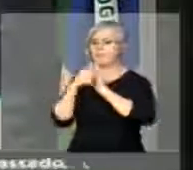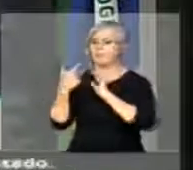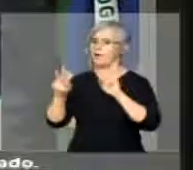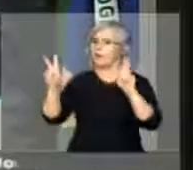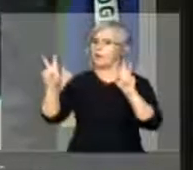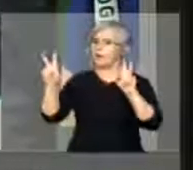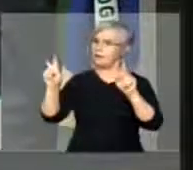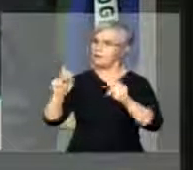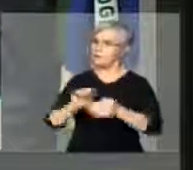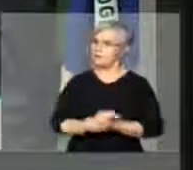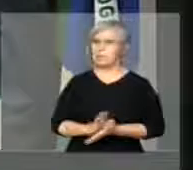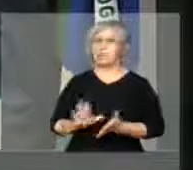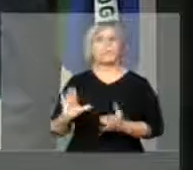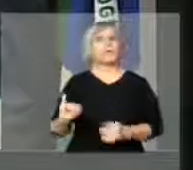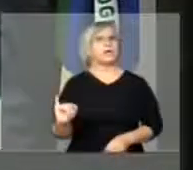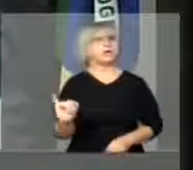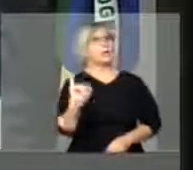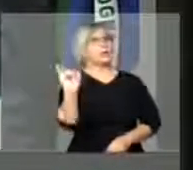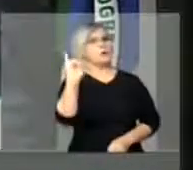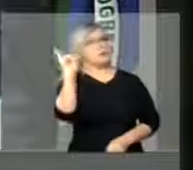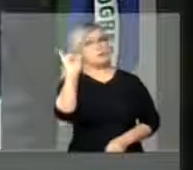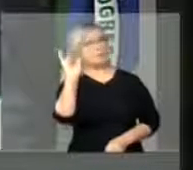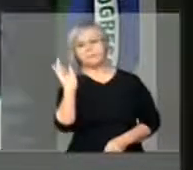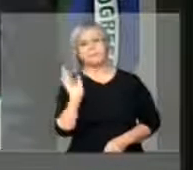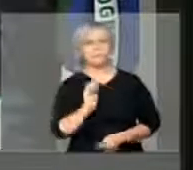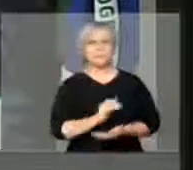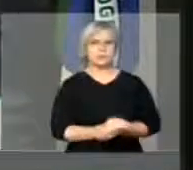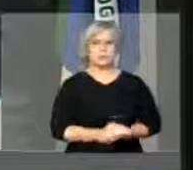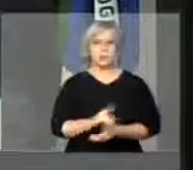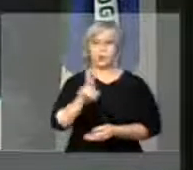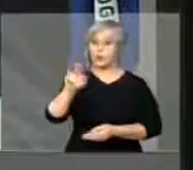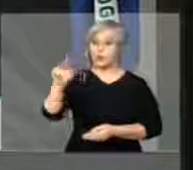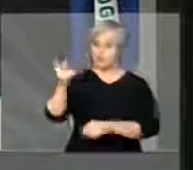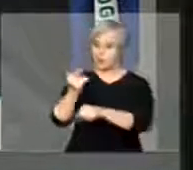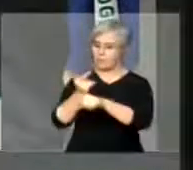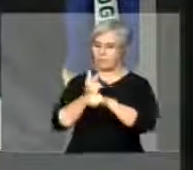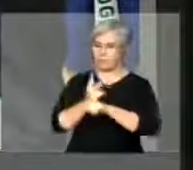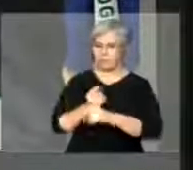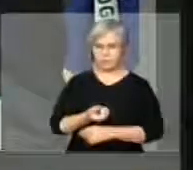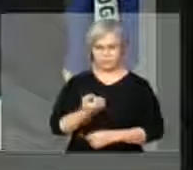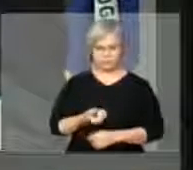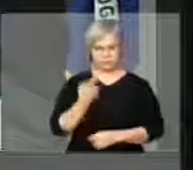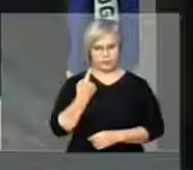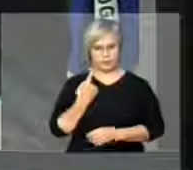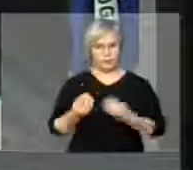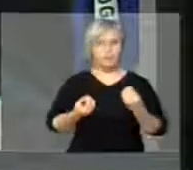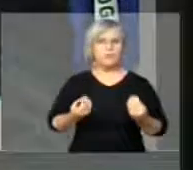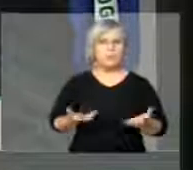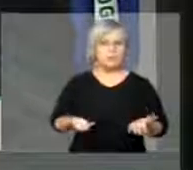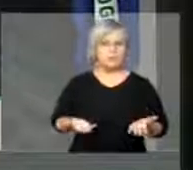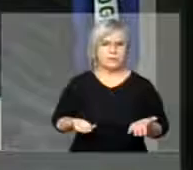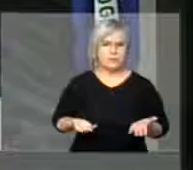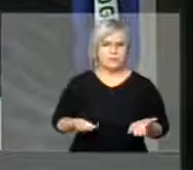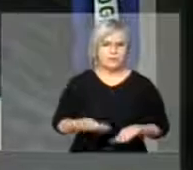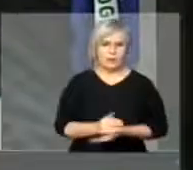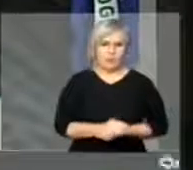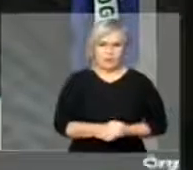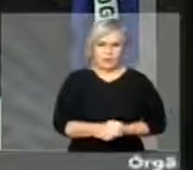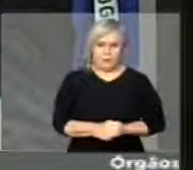que era tão importante para a companhia que defendia. Muito estranho! Muito